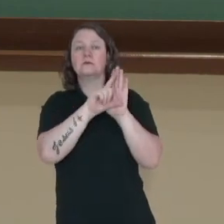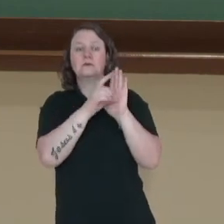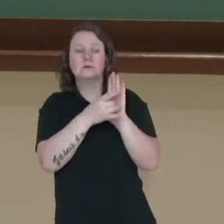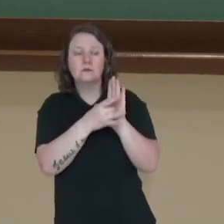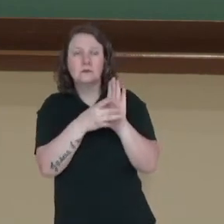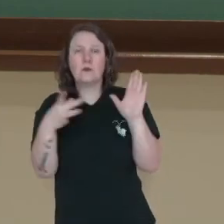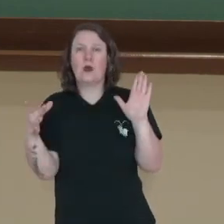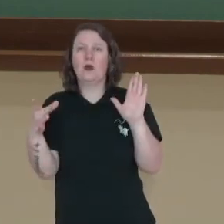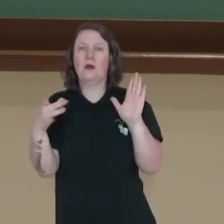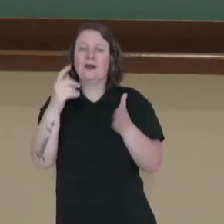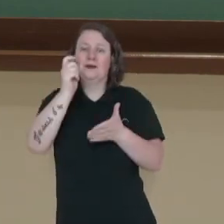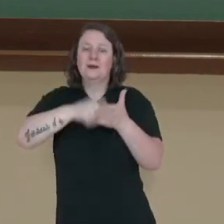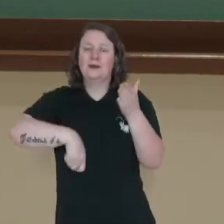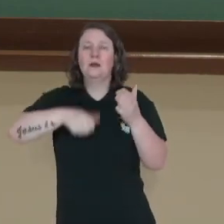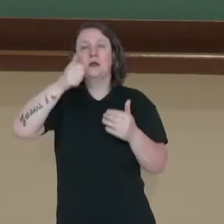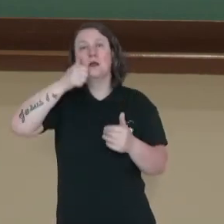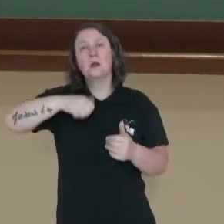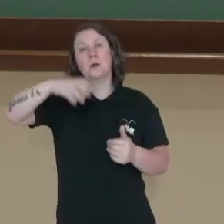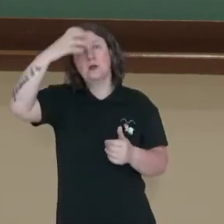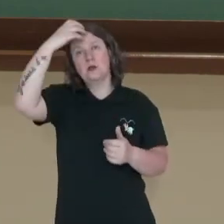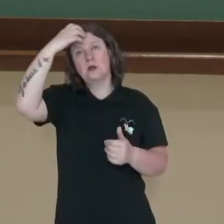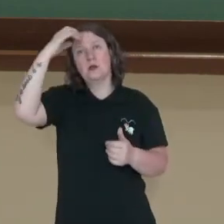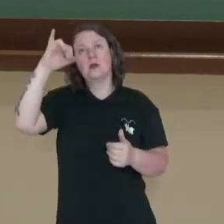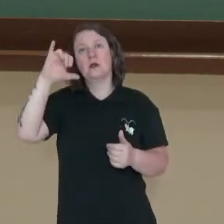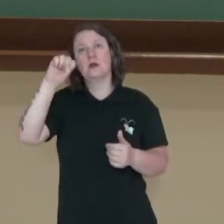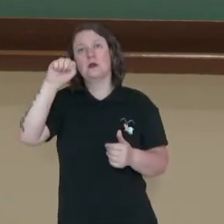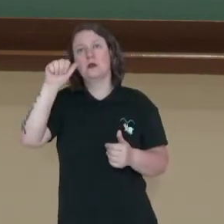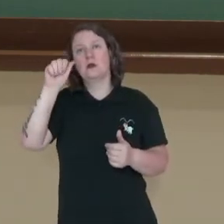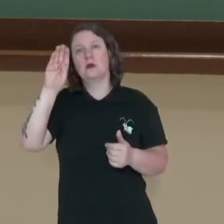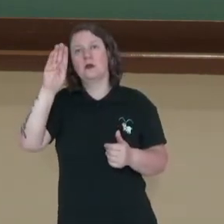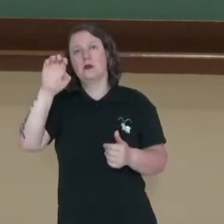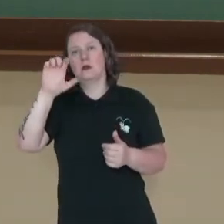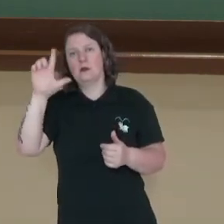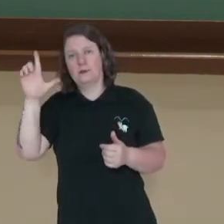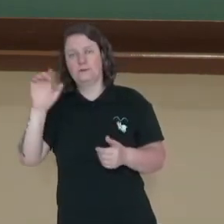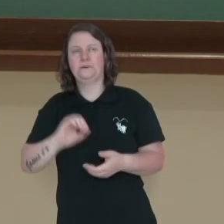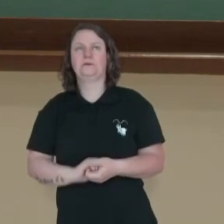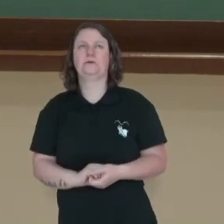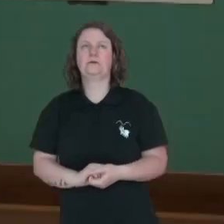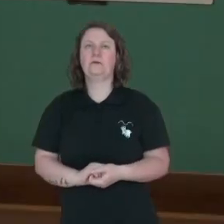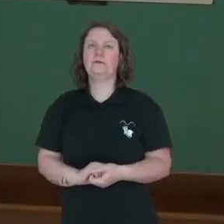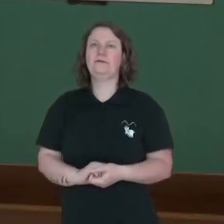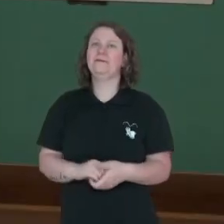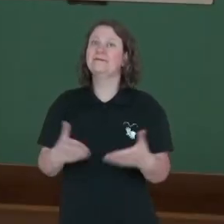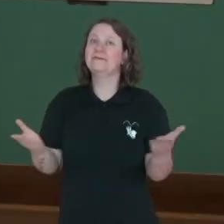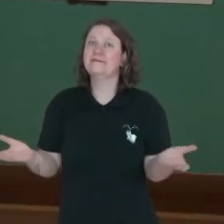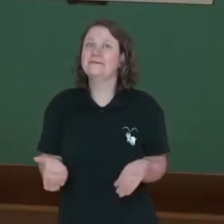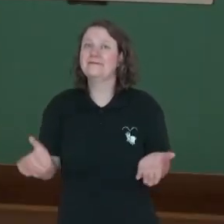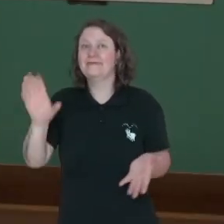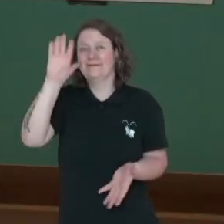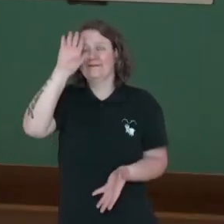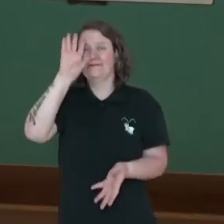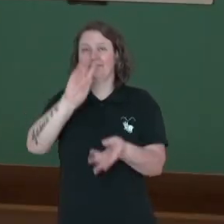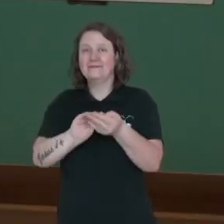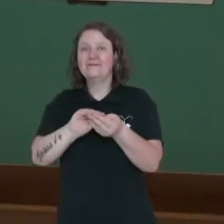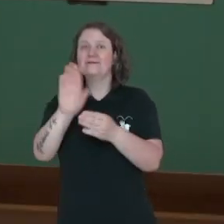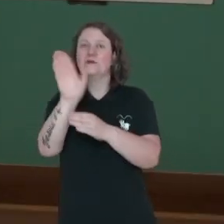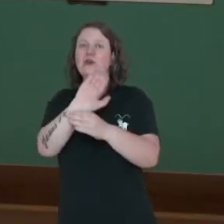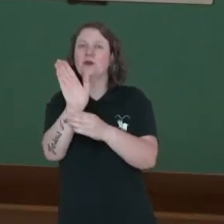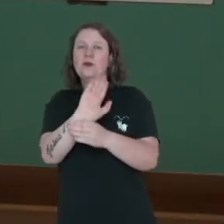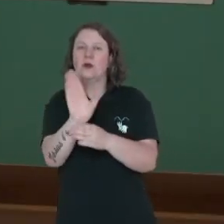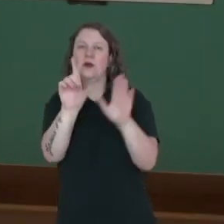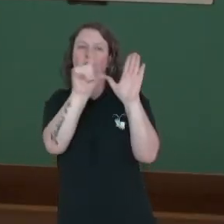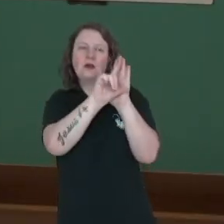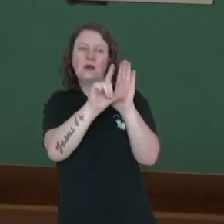Princesa Isabel, que declarou extinta a escravidão aqui no Brasil. Galera, neste vídeo nós falamos sobre a lei de